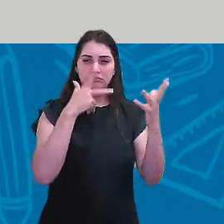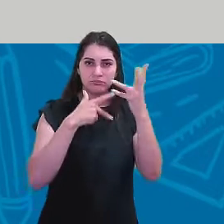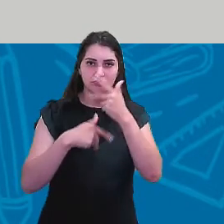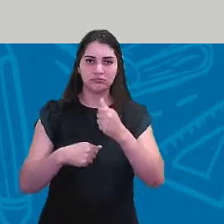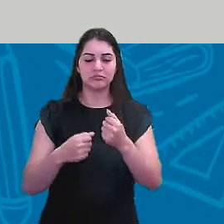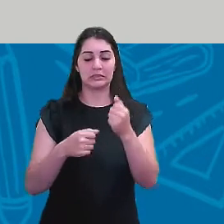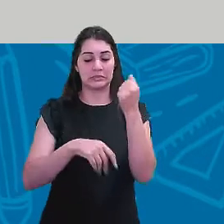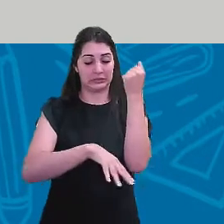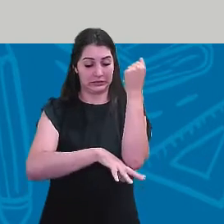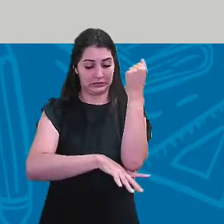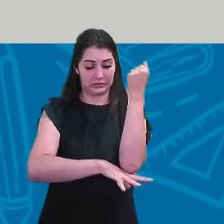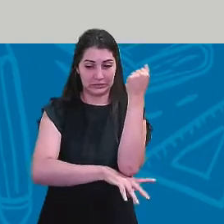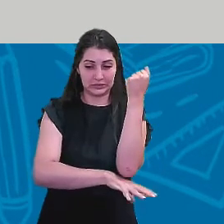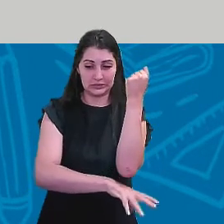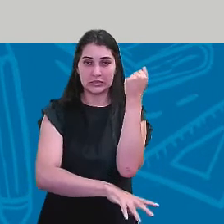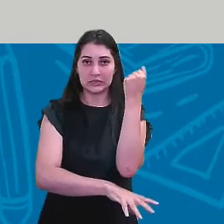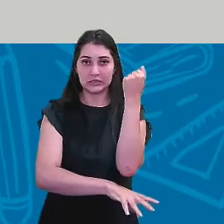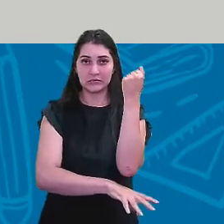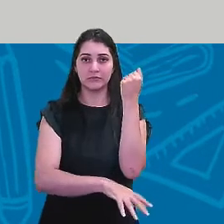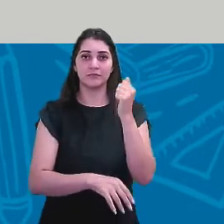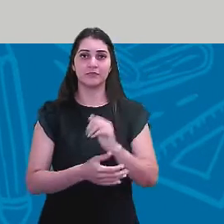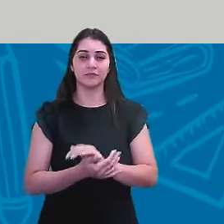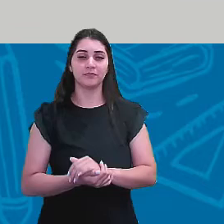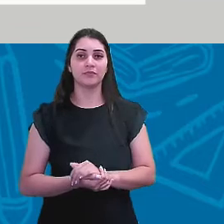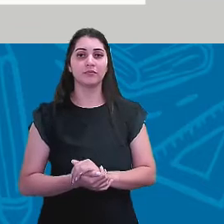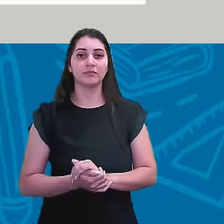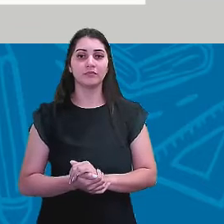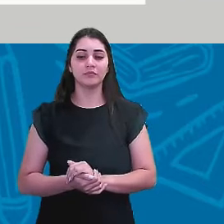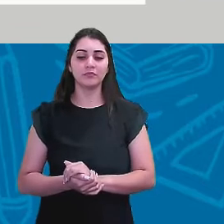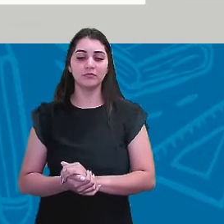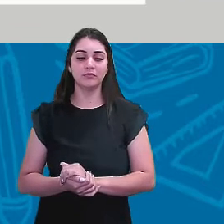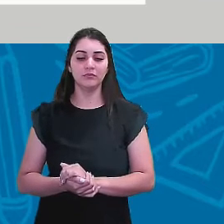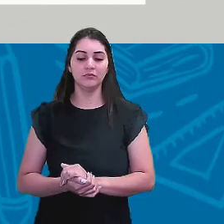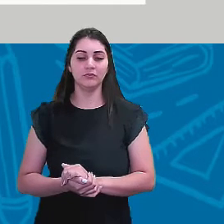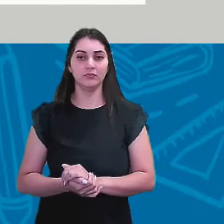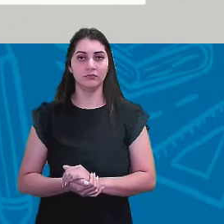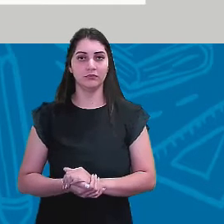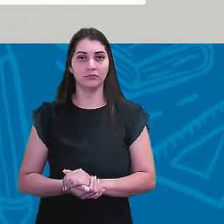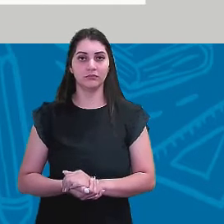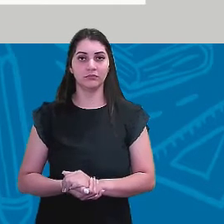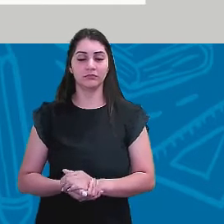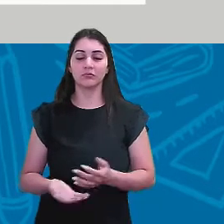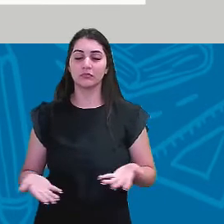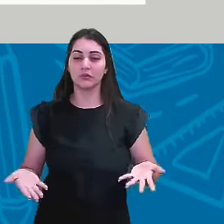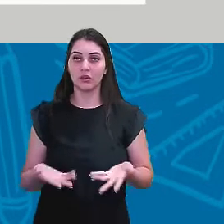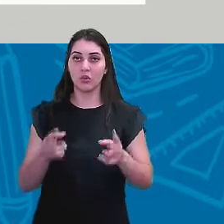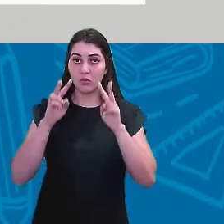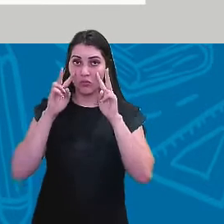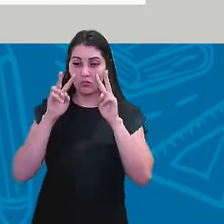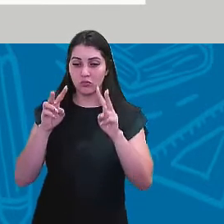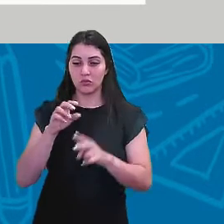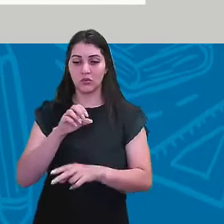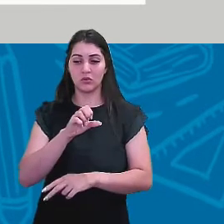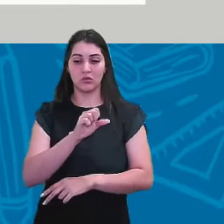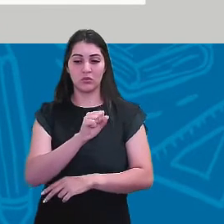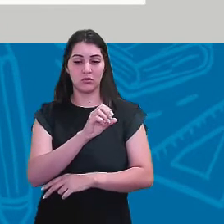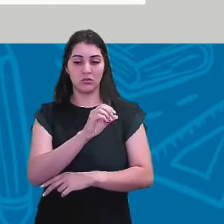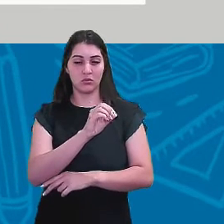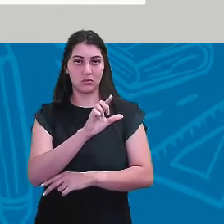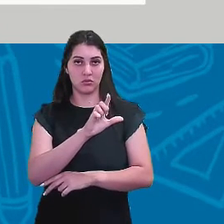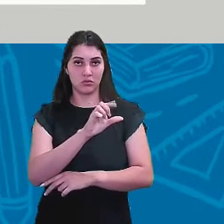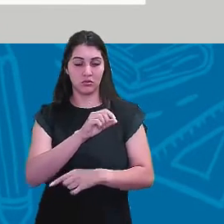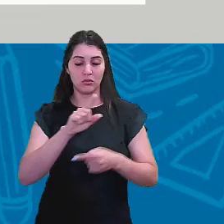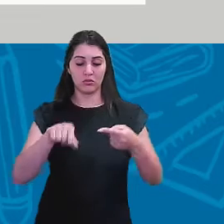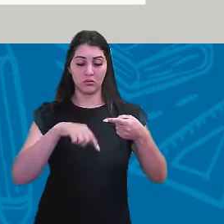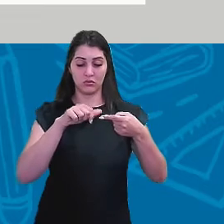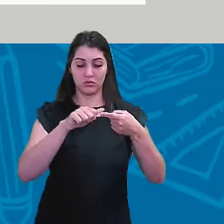de raízes profundas. Tá bom? Olha aqui, ó. Temos o solo arenoso, que